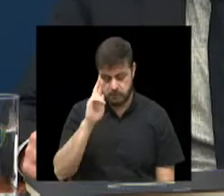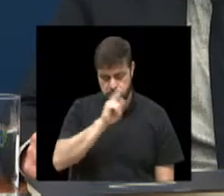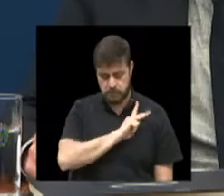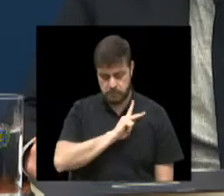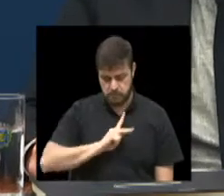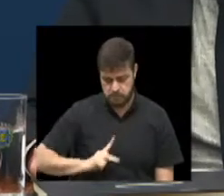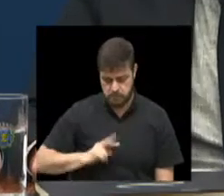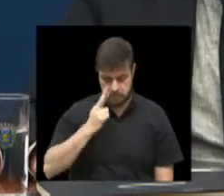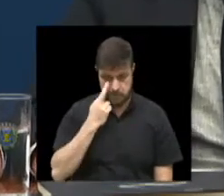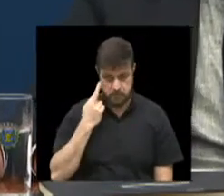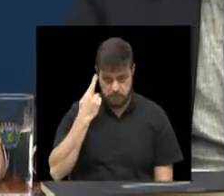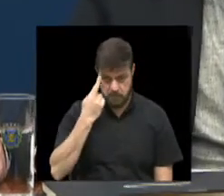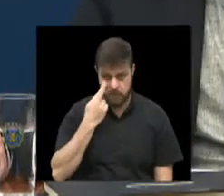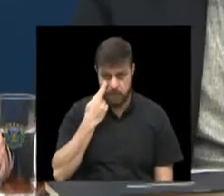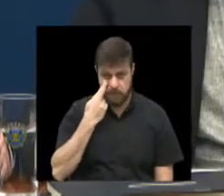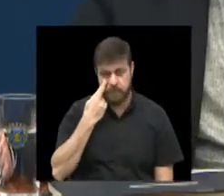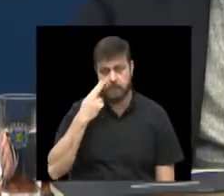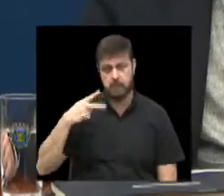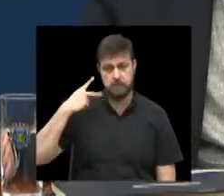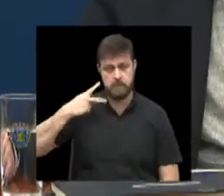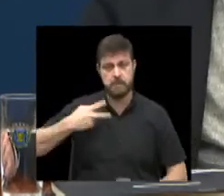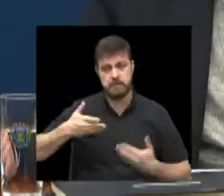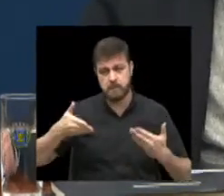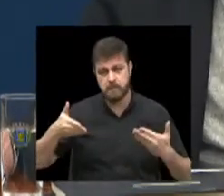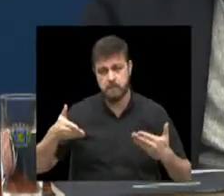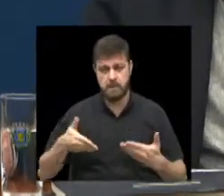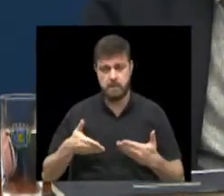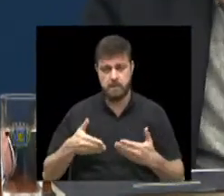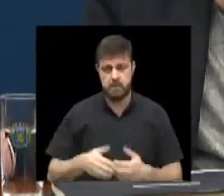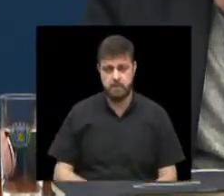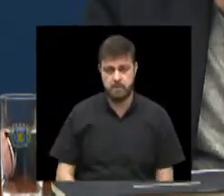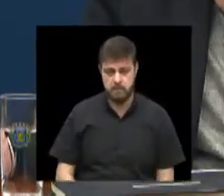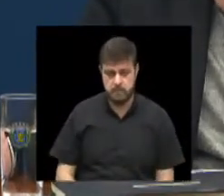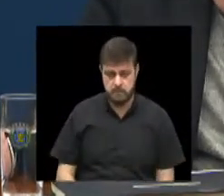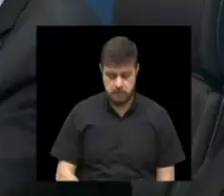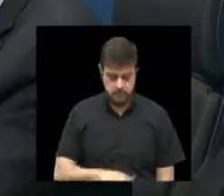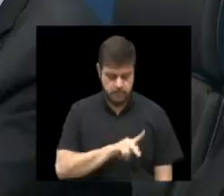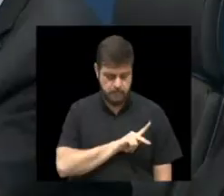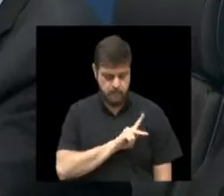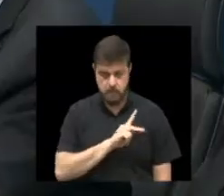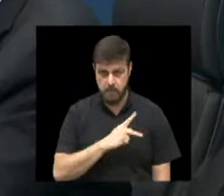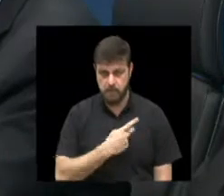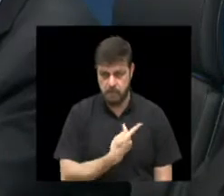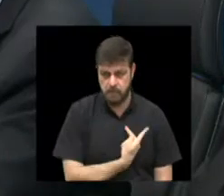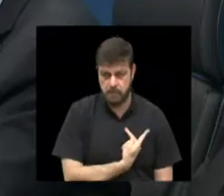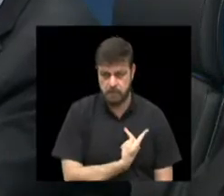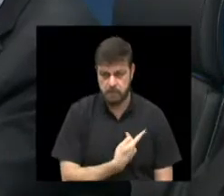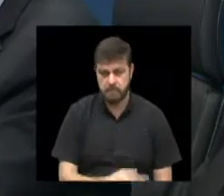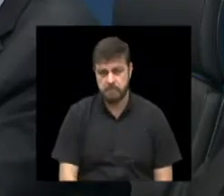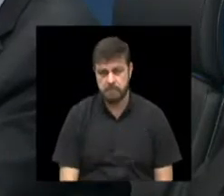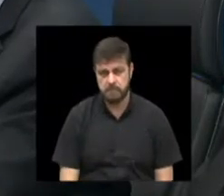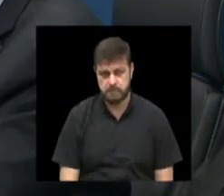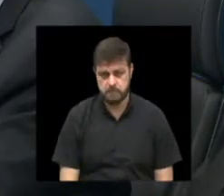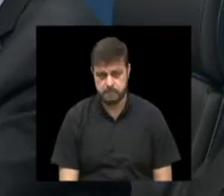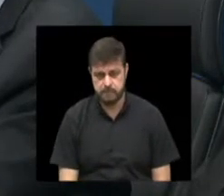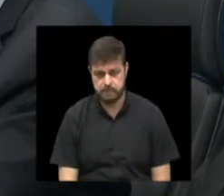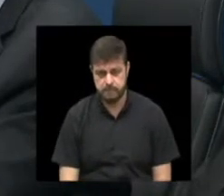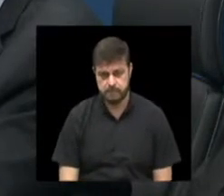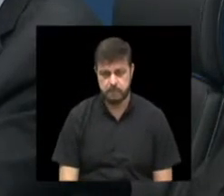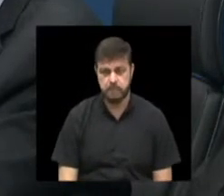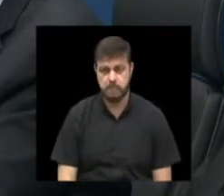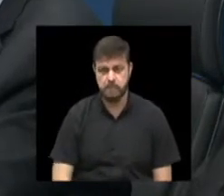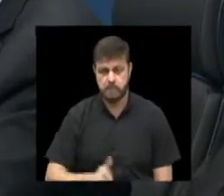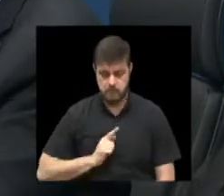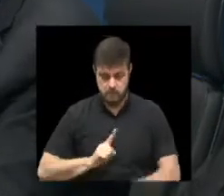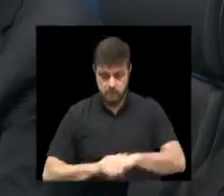Presidente Rafa Zimbaldi, o próximo vereador inscrito é o vereador Paulo Haddad. Vereador Paulo Haddad tem a tribuna